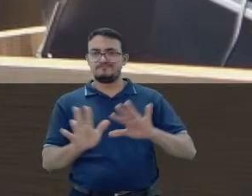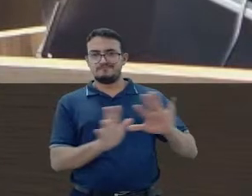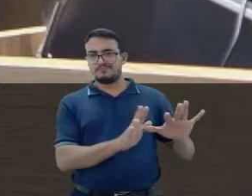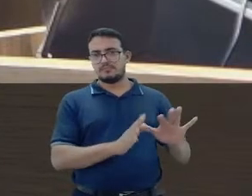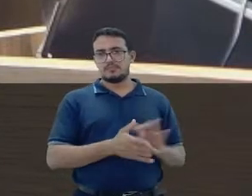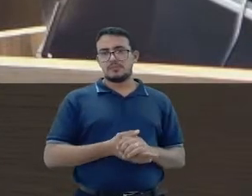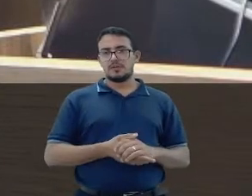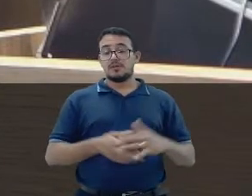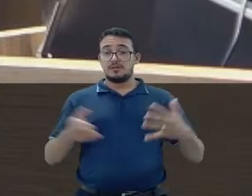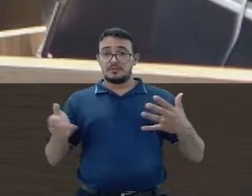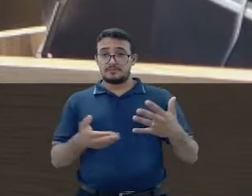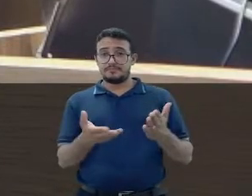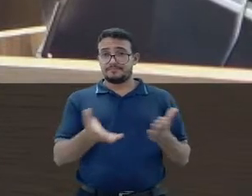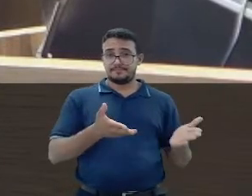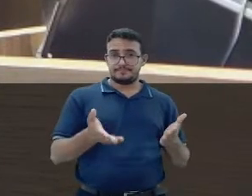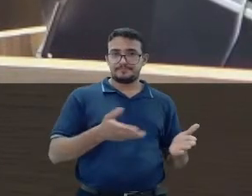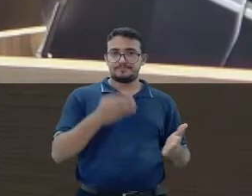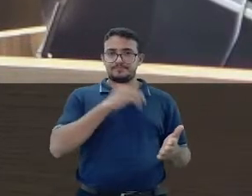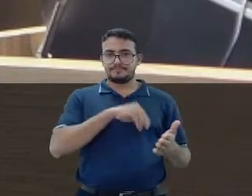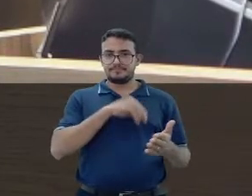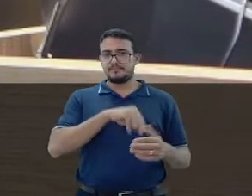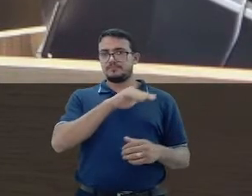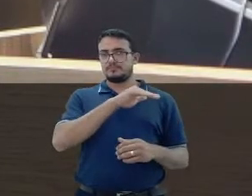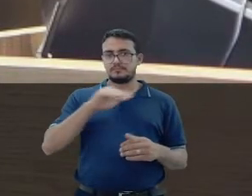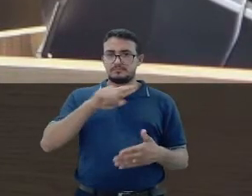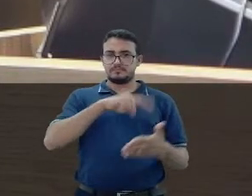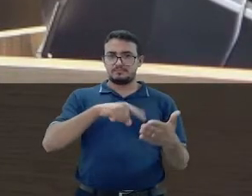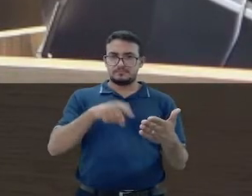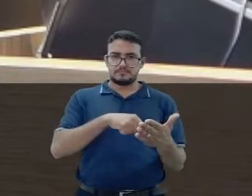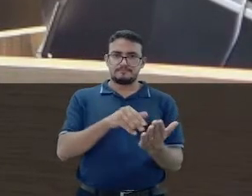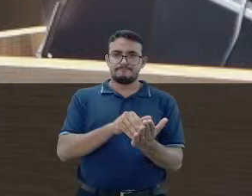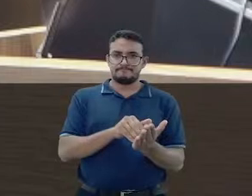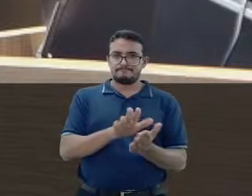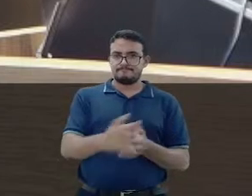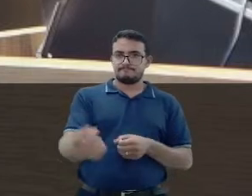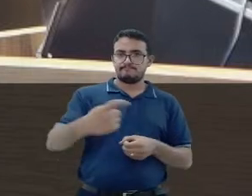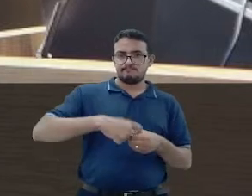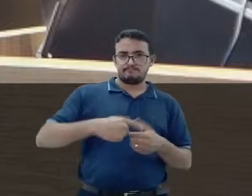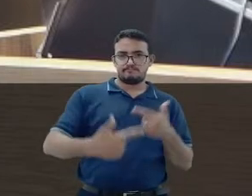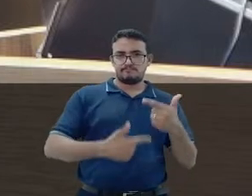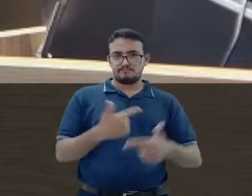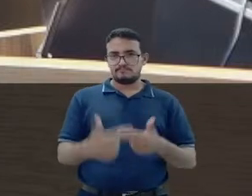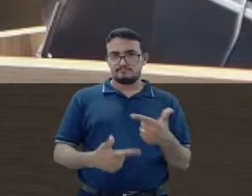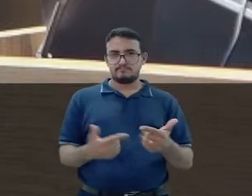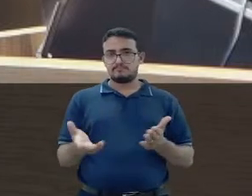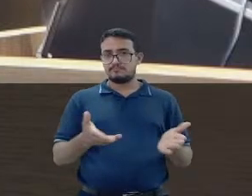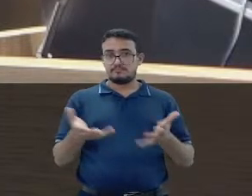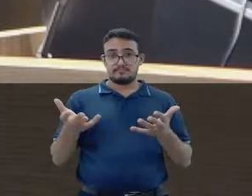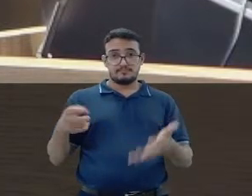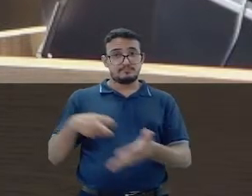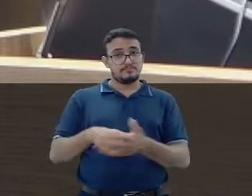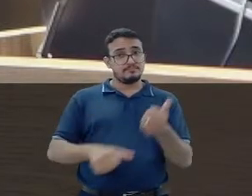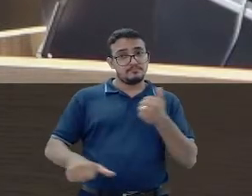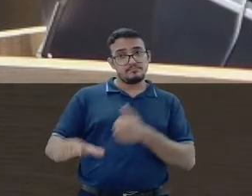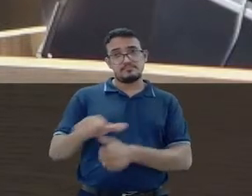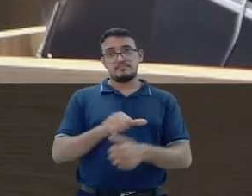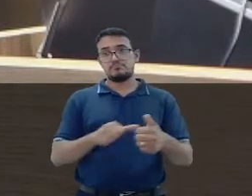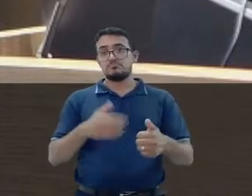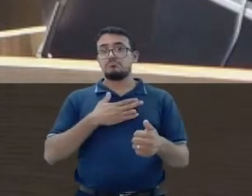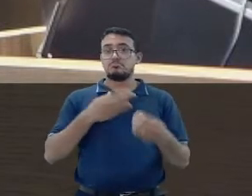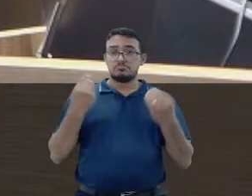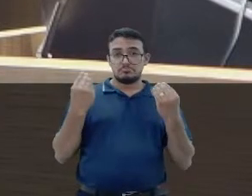Recurso das partes, estabilidade provisória, nulidade da dispensa, reintegração. As partes buscam reforma. Eu dou um